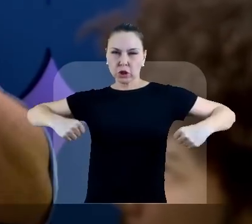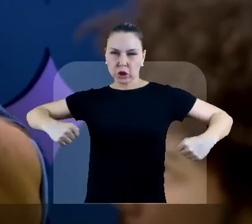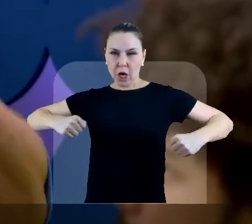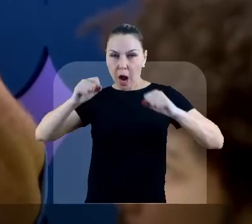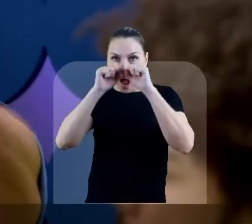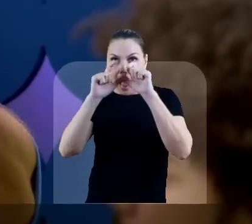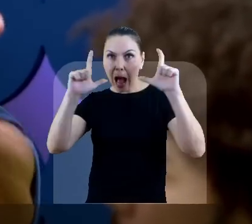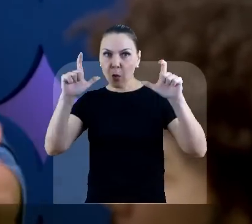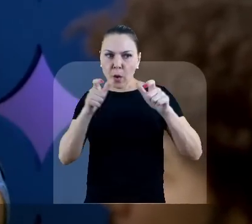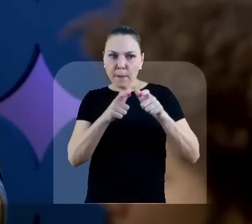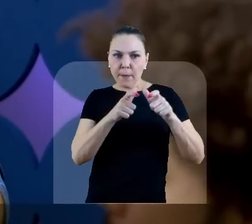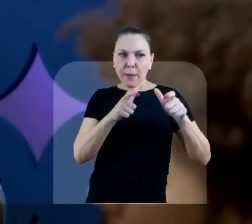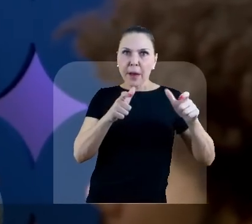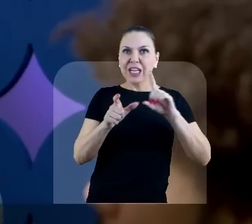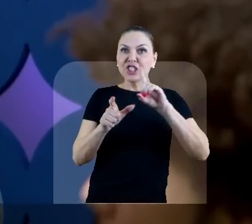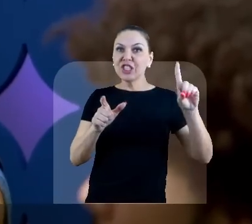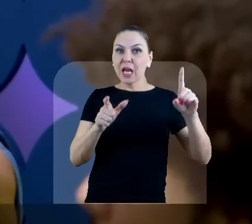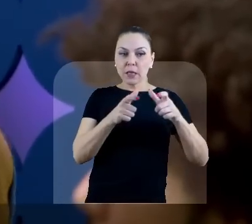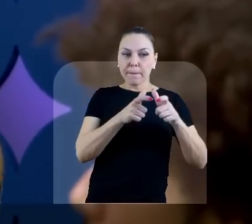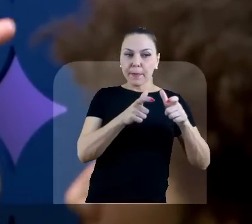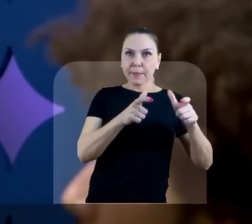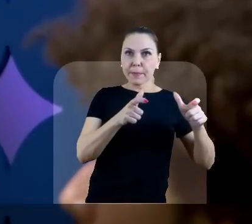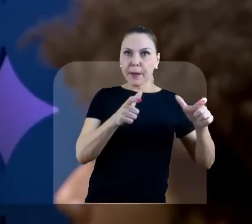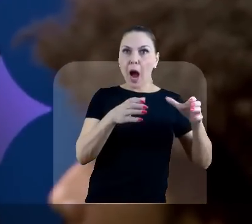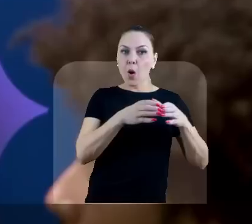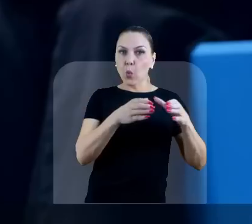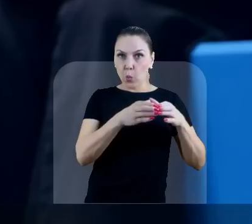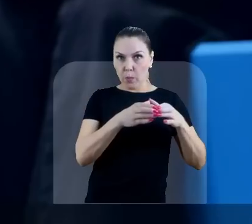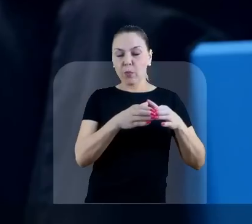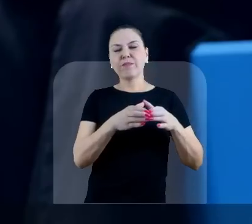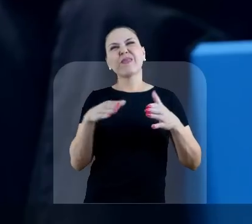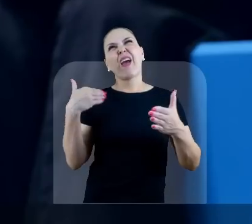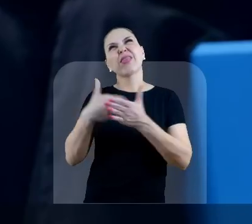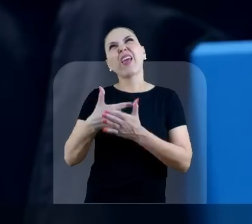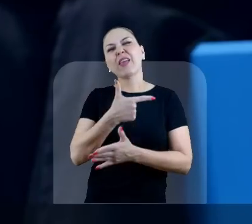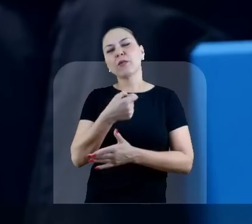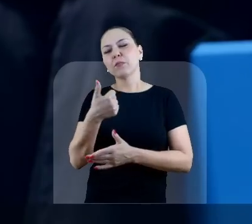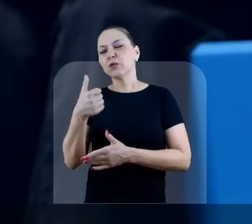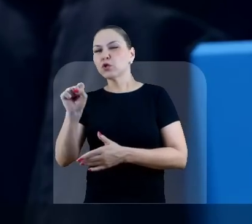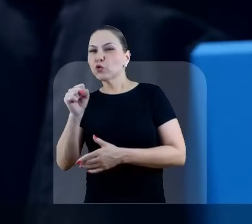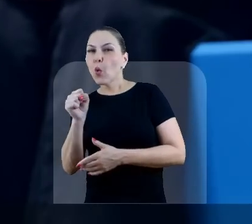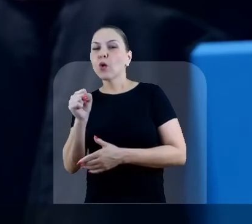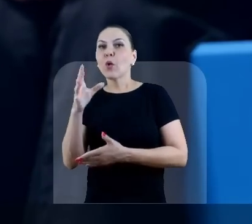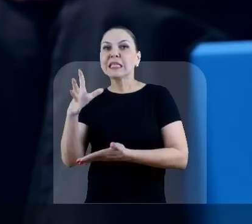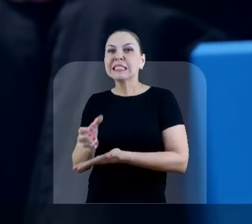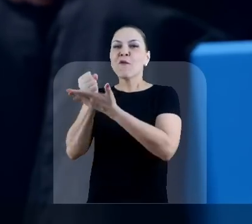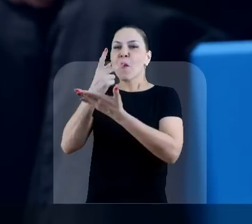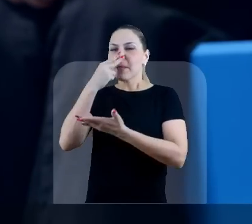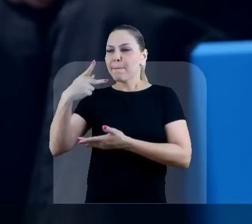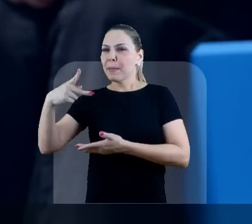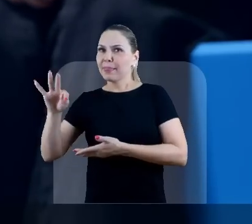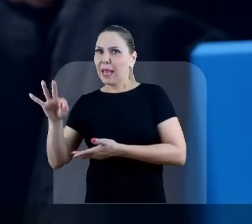o crescimento da direita no Brasil novamente. Até 2018, o senhor vir salvar o Brasil da mão do